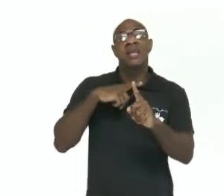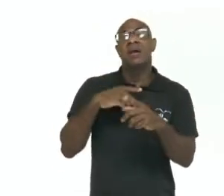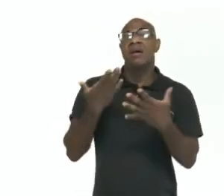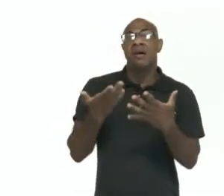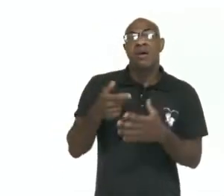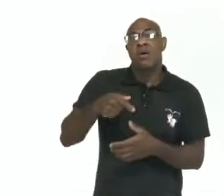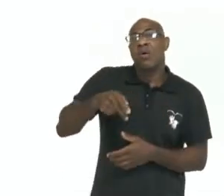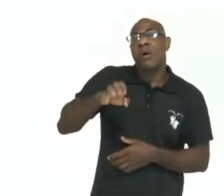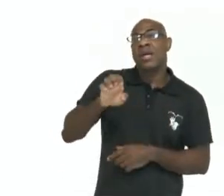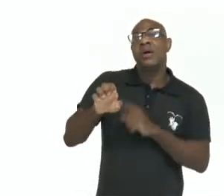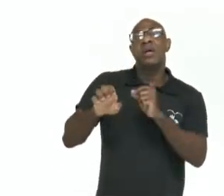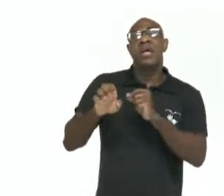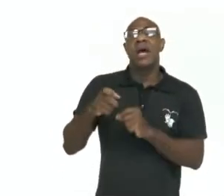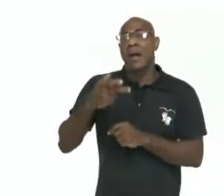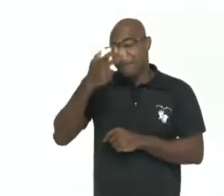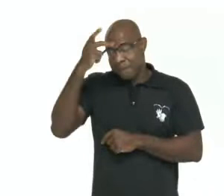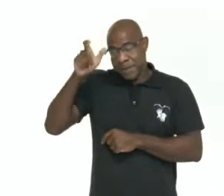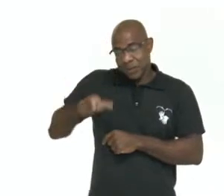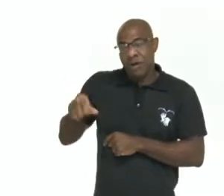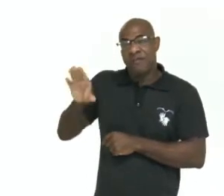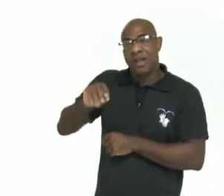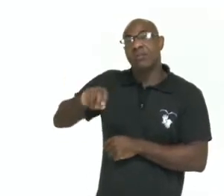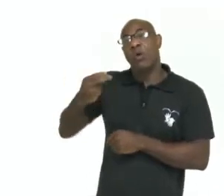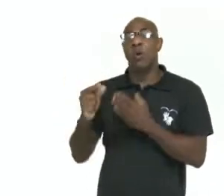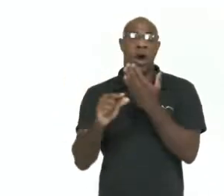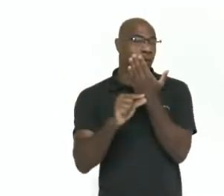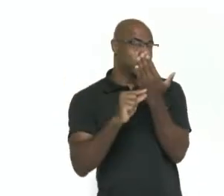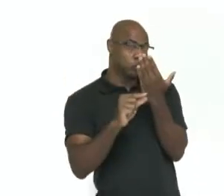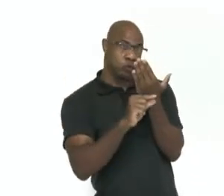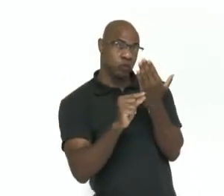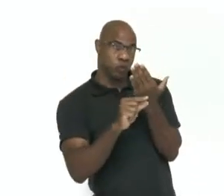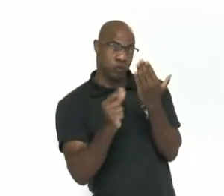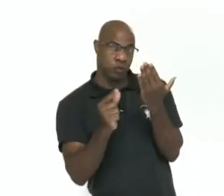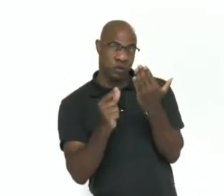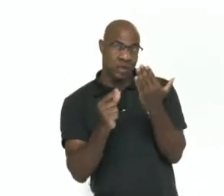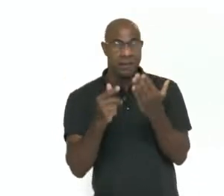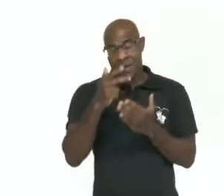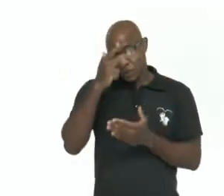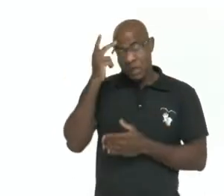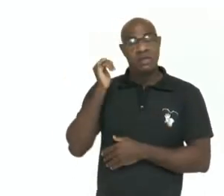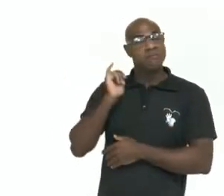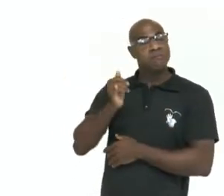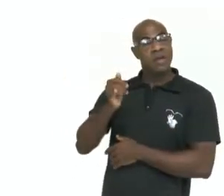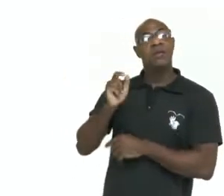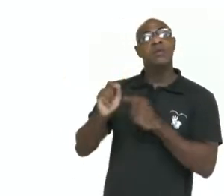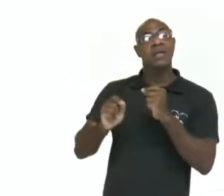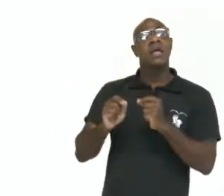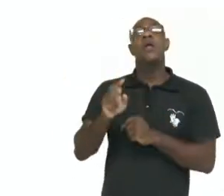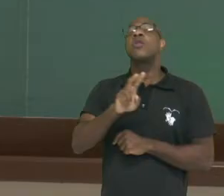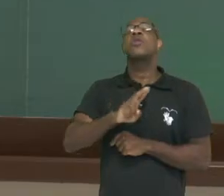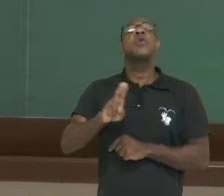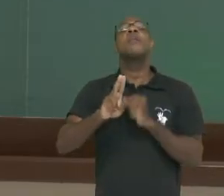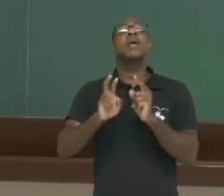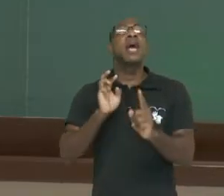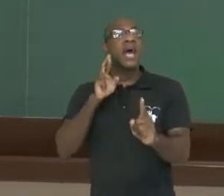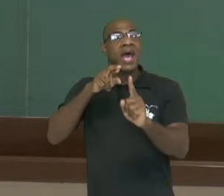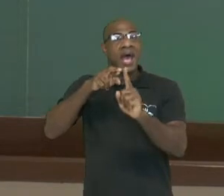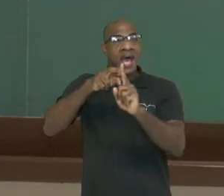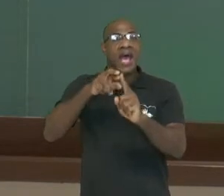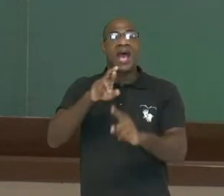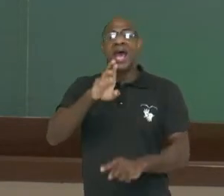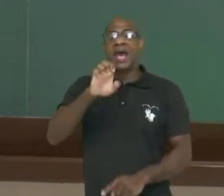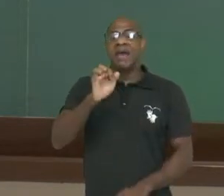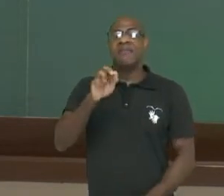o falante, o autor, a autora, narrador, narradora se refere, é chamado de referente.